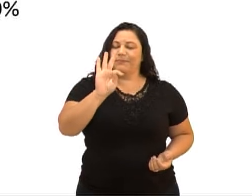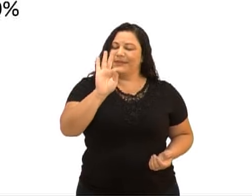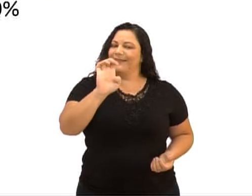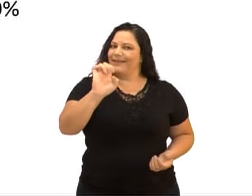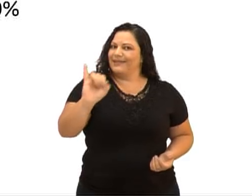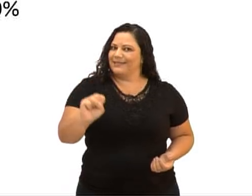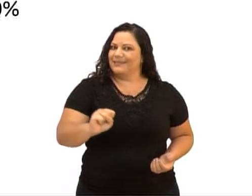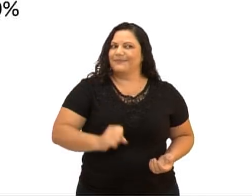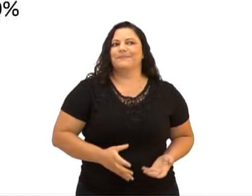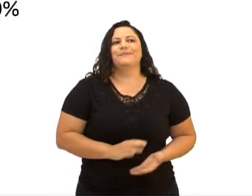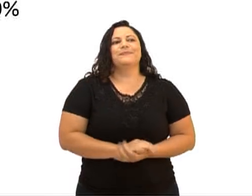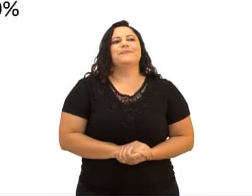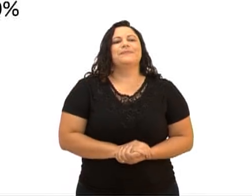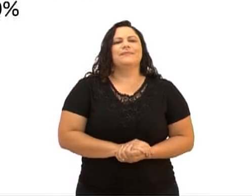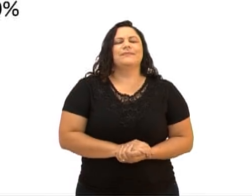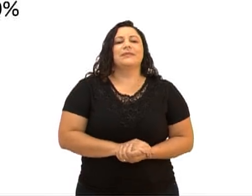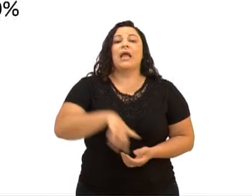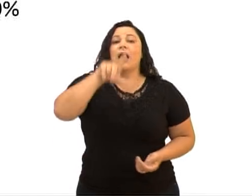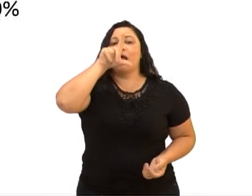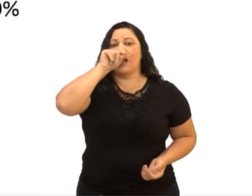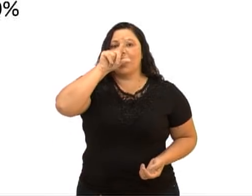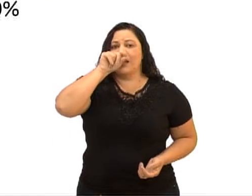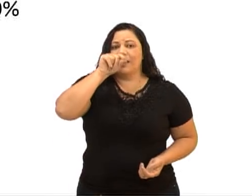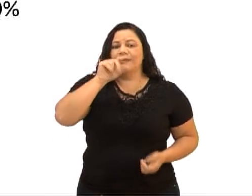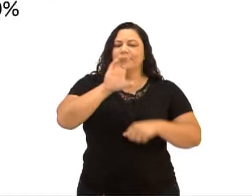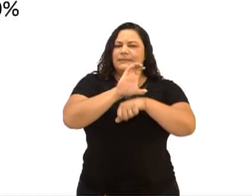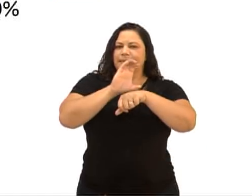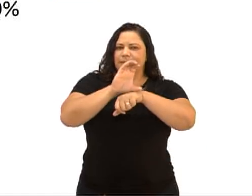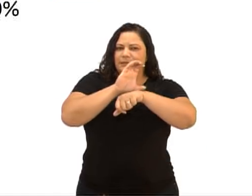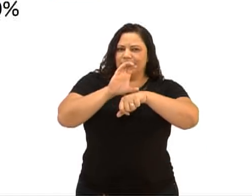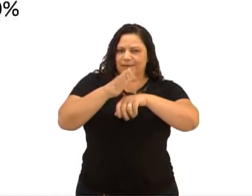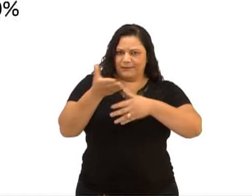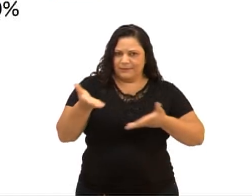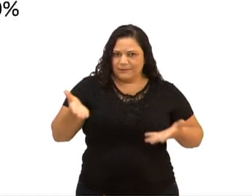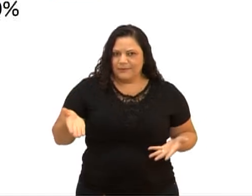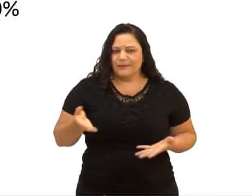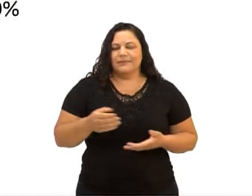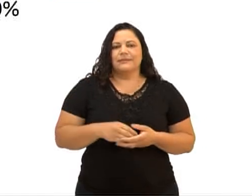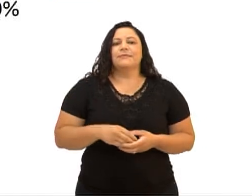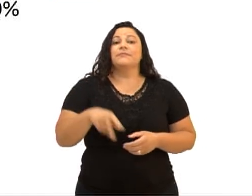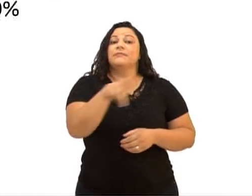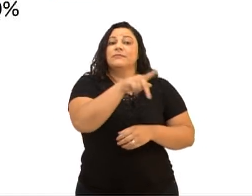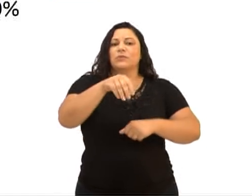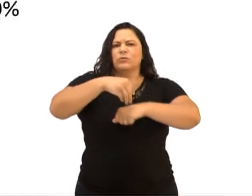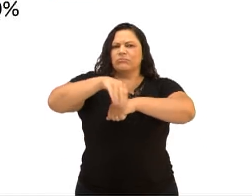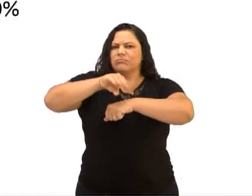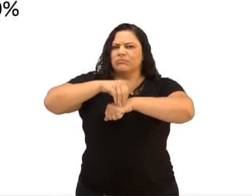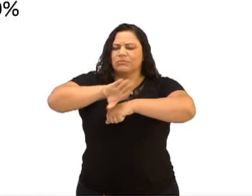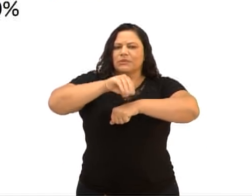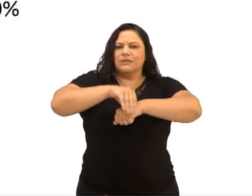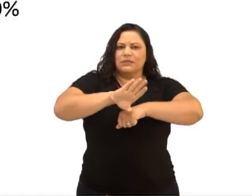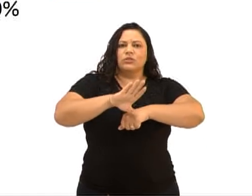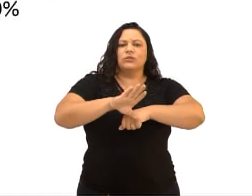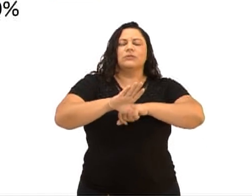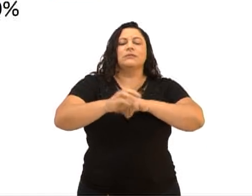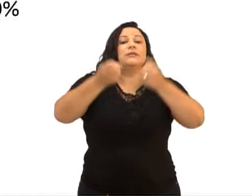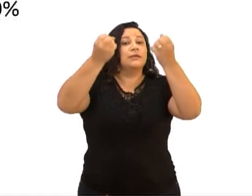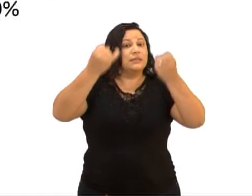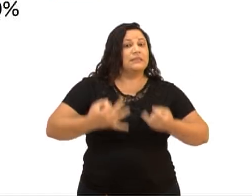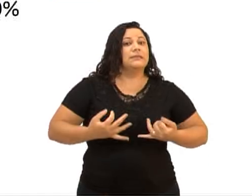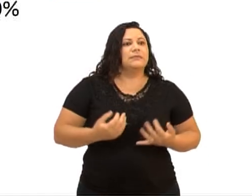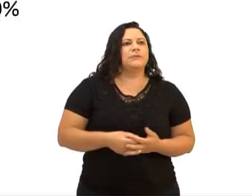as aves aqui por primeiro, certo? A professora deu uma dica na última aula, dizendo que para vocês que o quê?